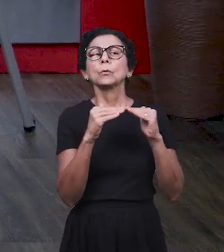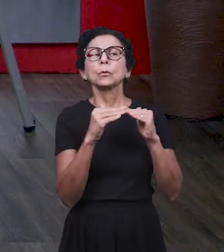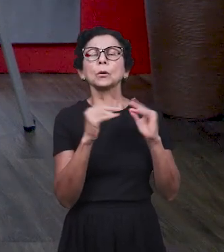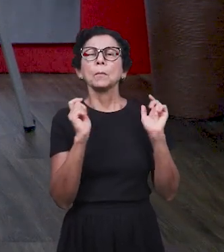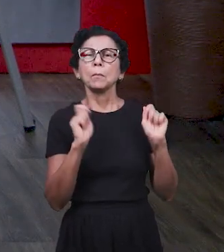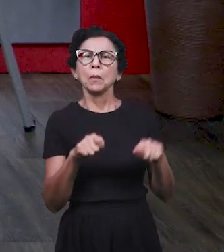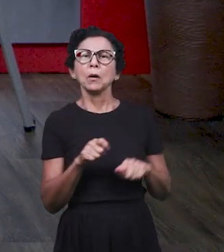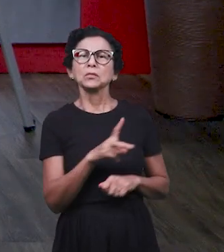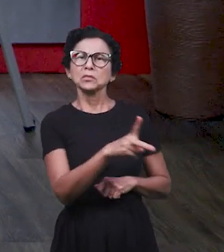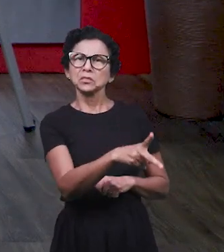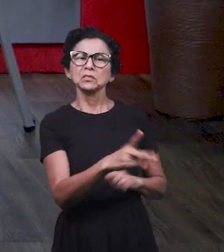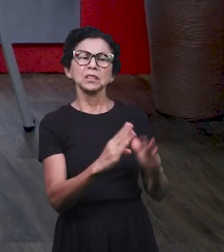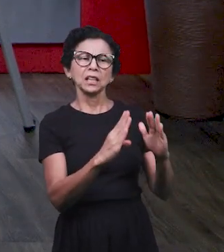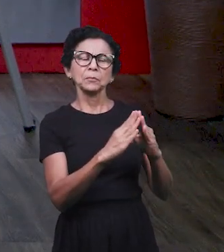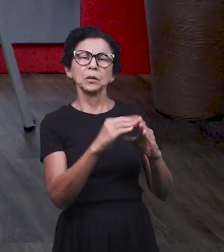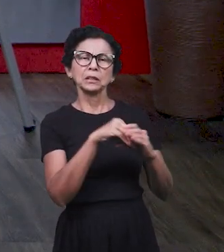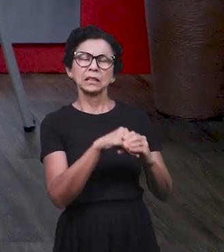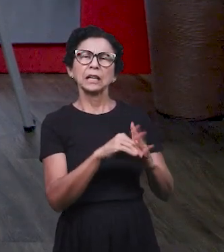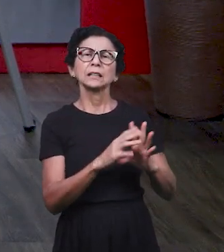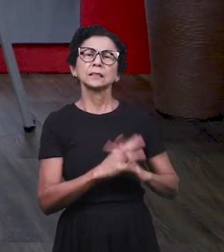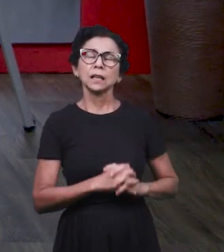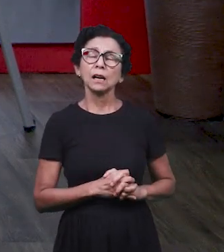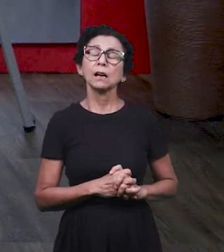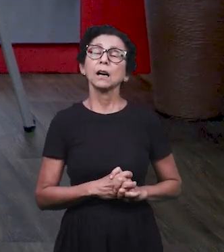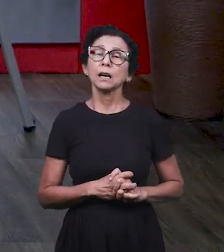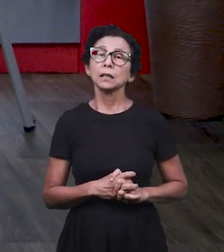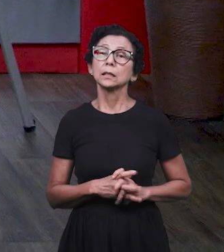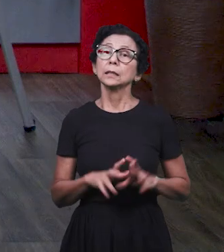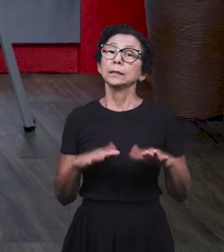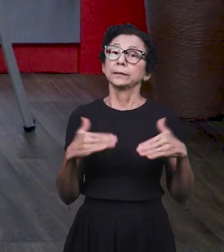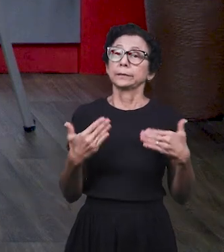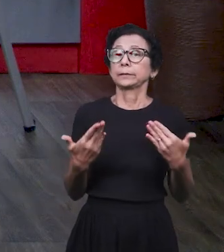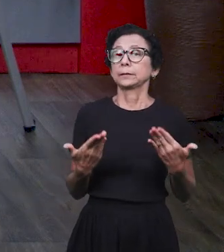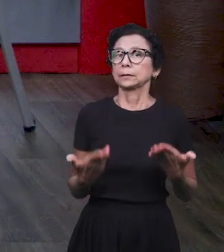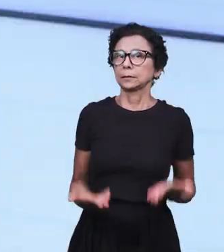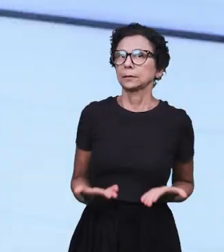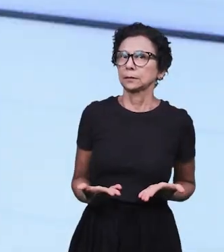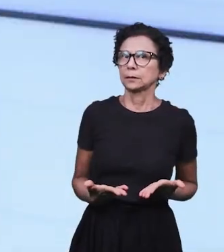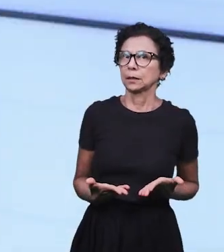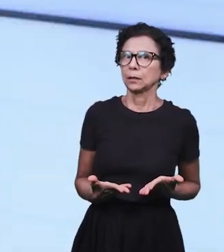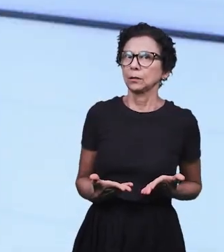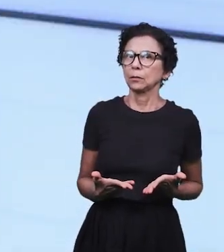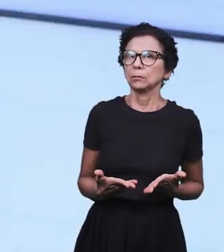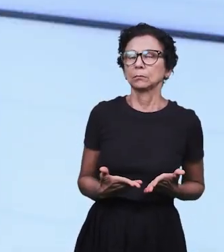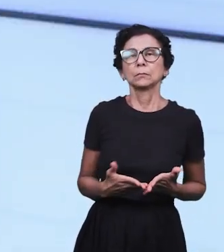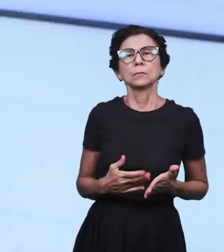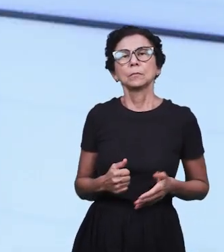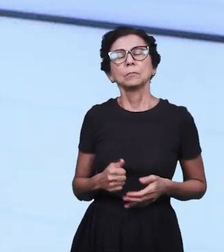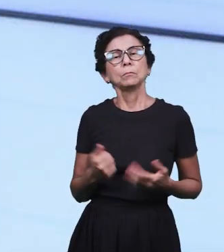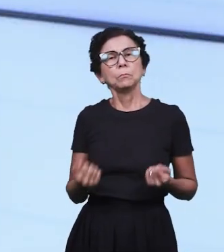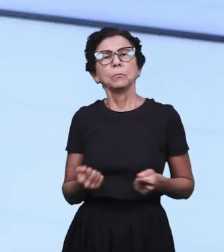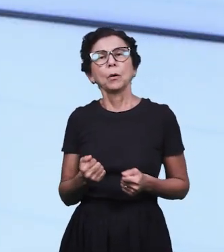continue residindo, então eles podem até requerer o aluguel.